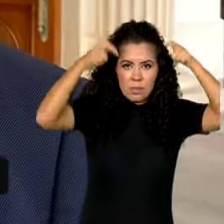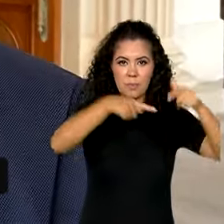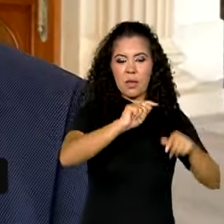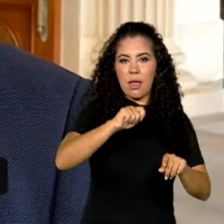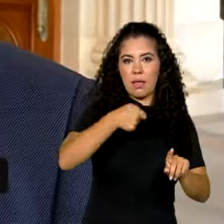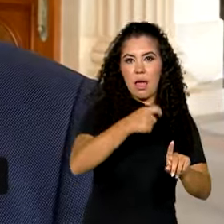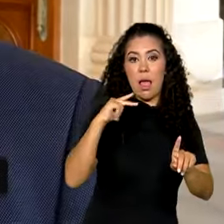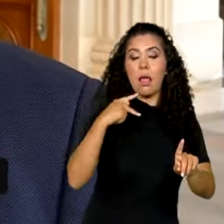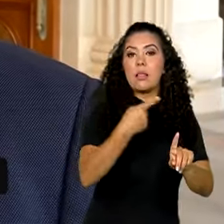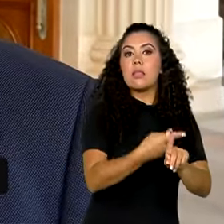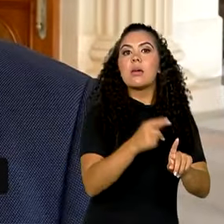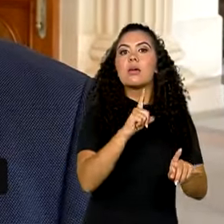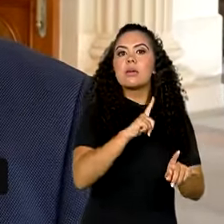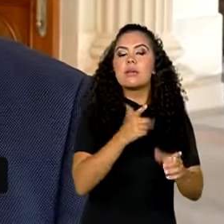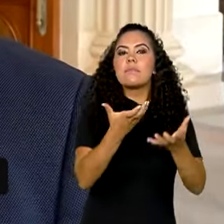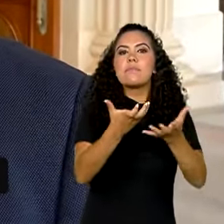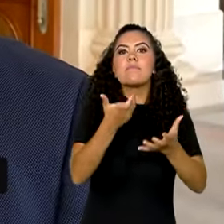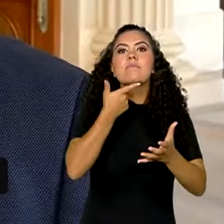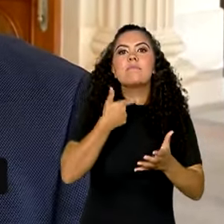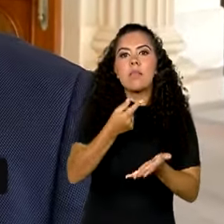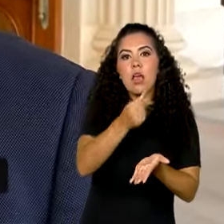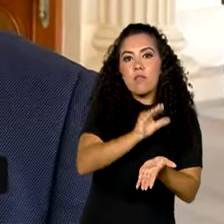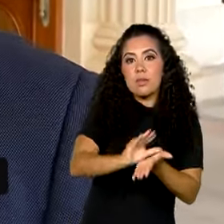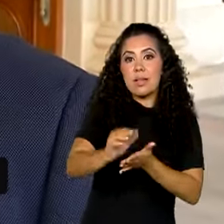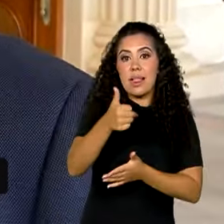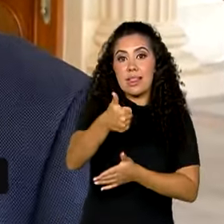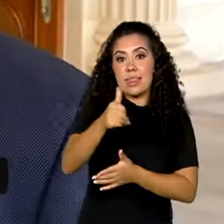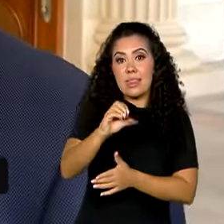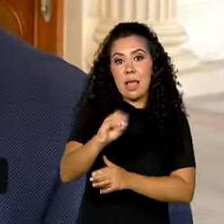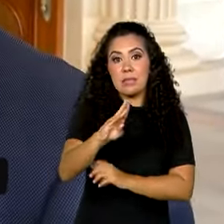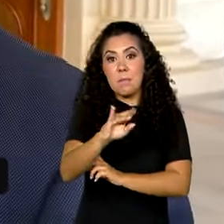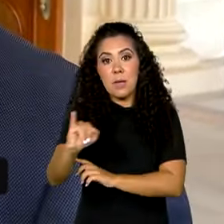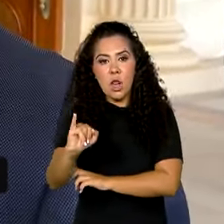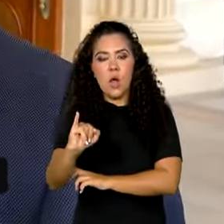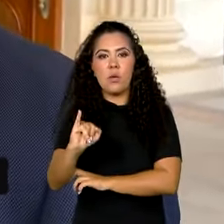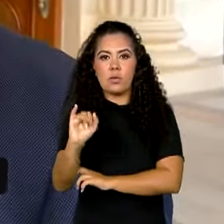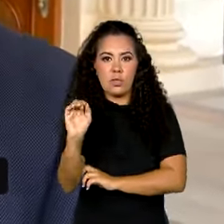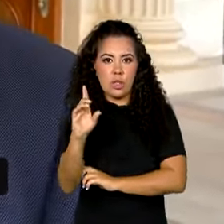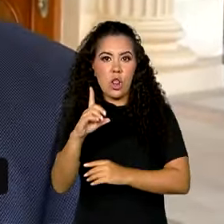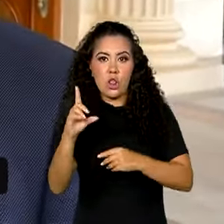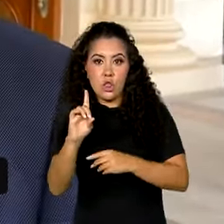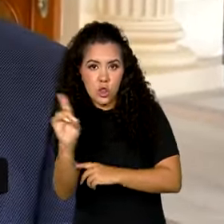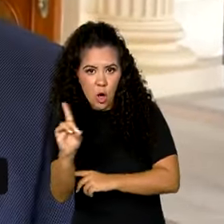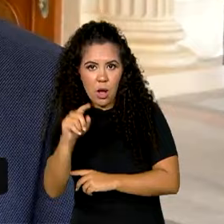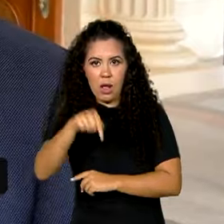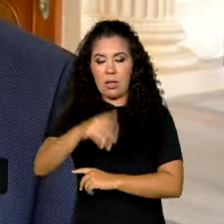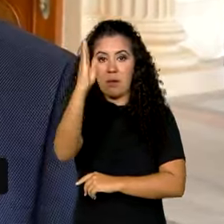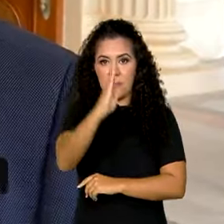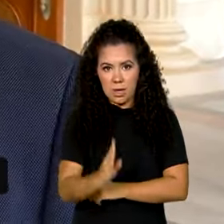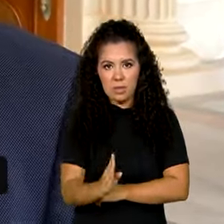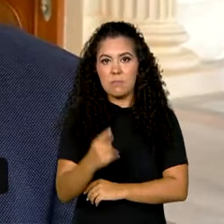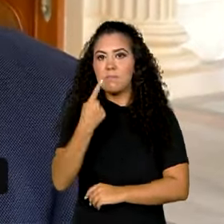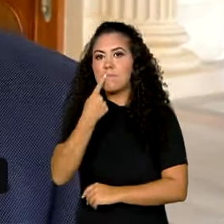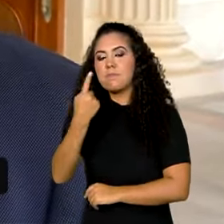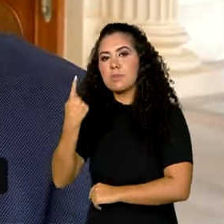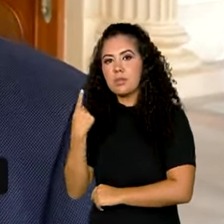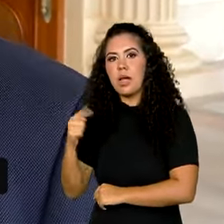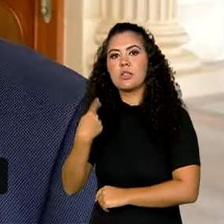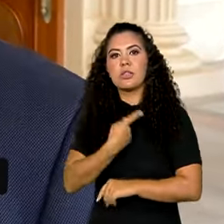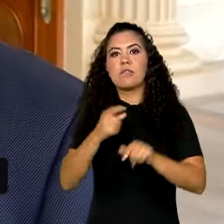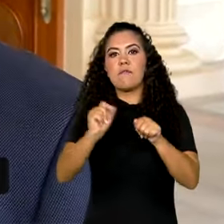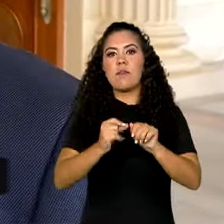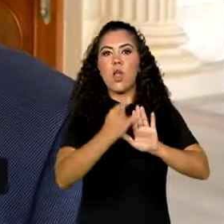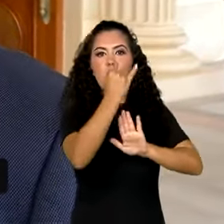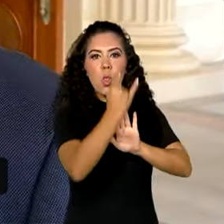o desejo de investir 10 bilhões de dólares no Brasil. Recentemente, nós formalizamos com um documento